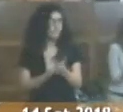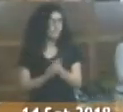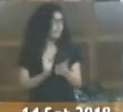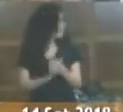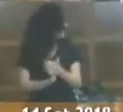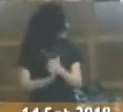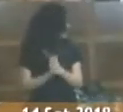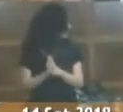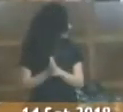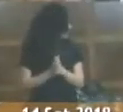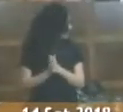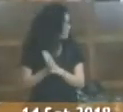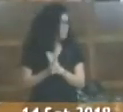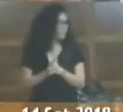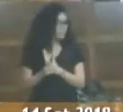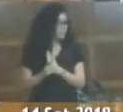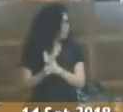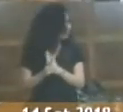Obrigado, Jaqueline.